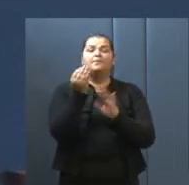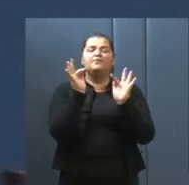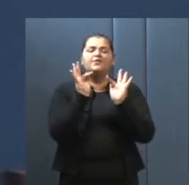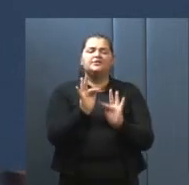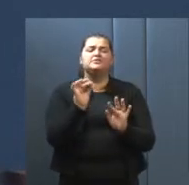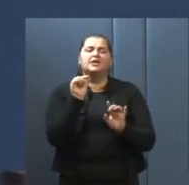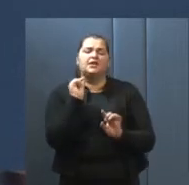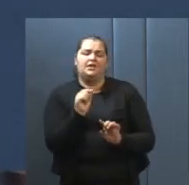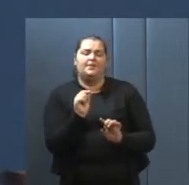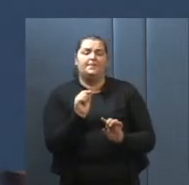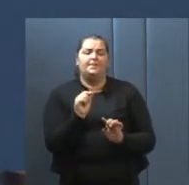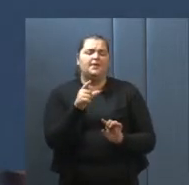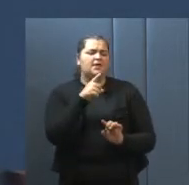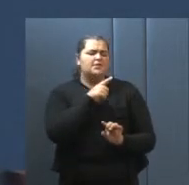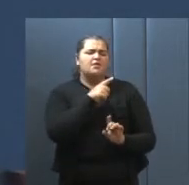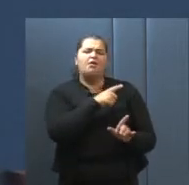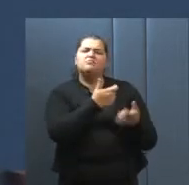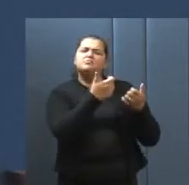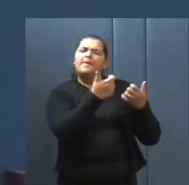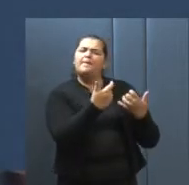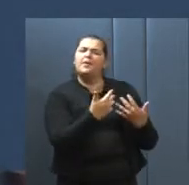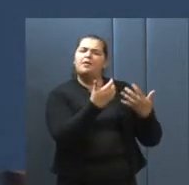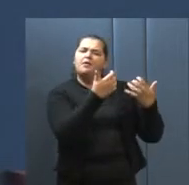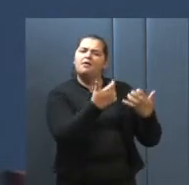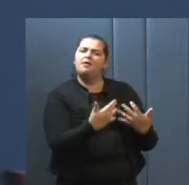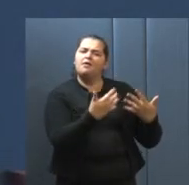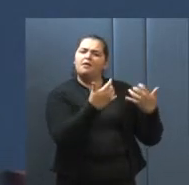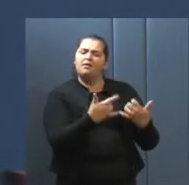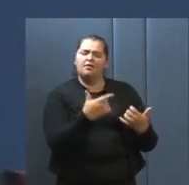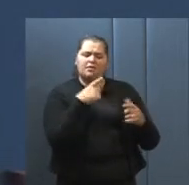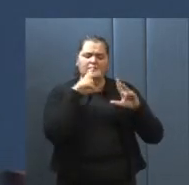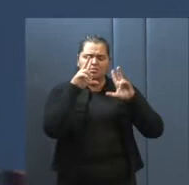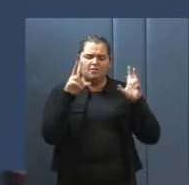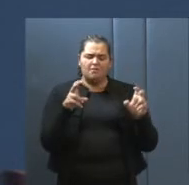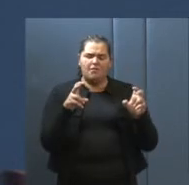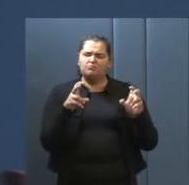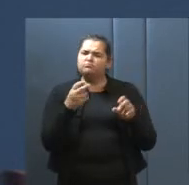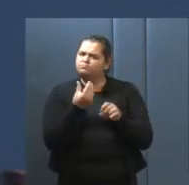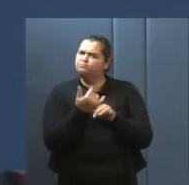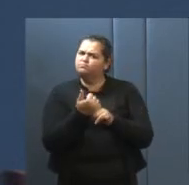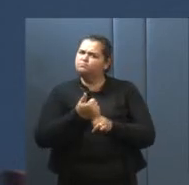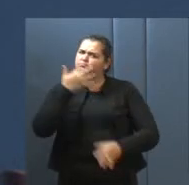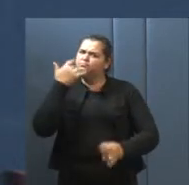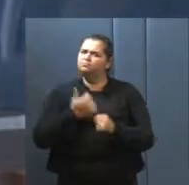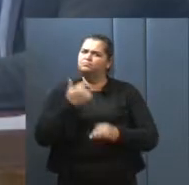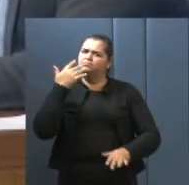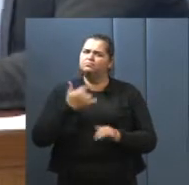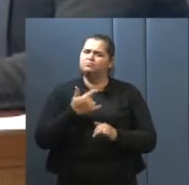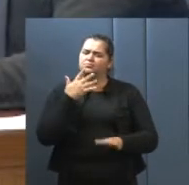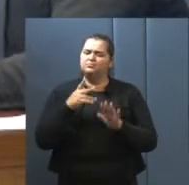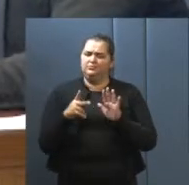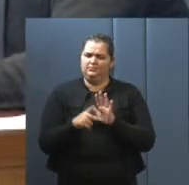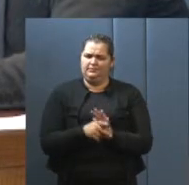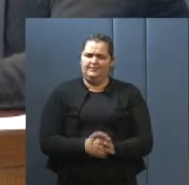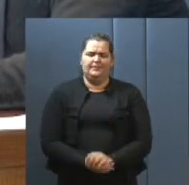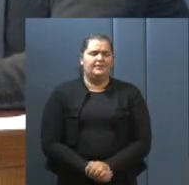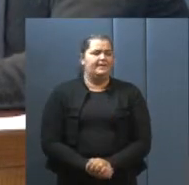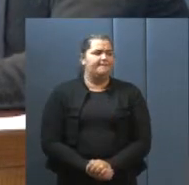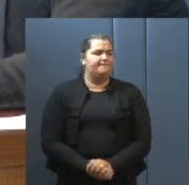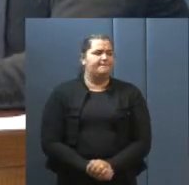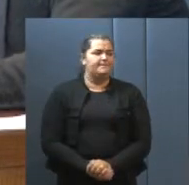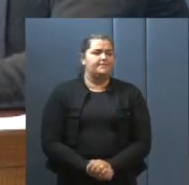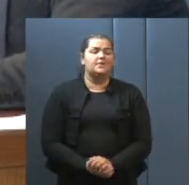quando mencionou essa questão do tema está cada vez mais comum, inclusive na mídia, e acho